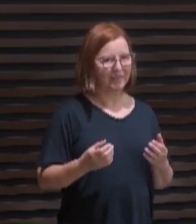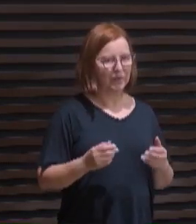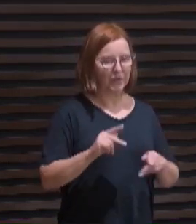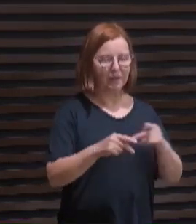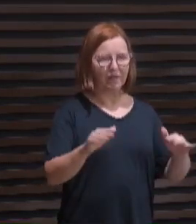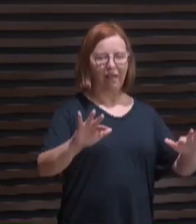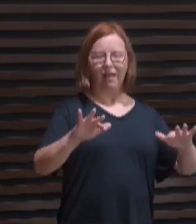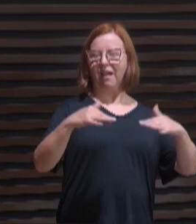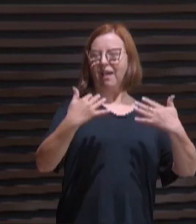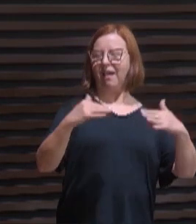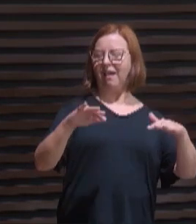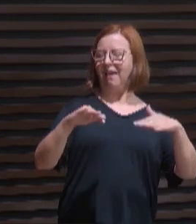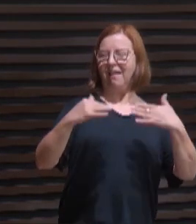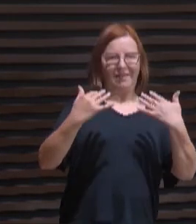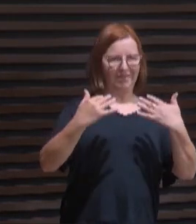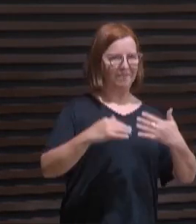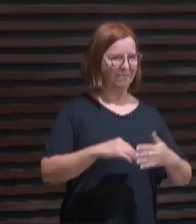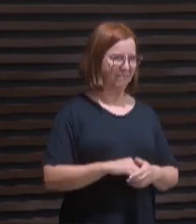universo.